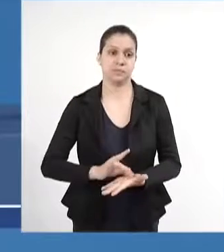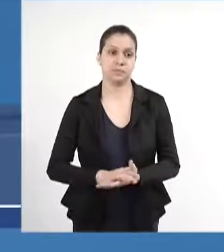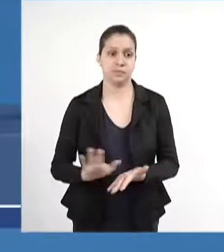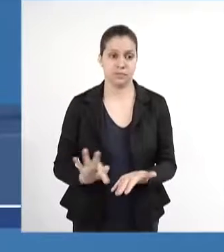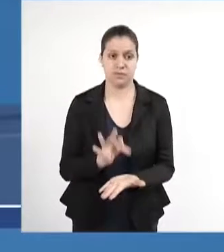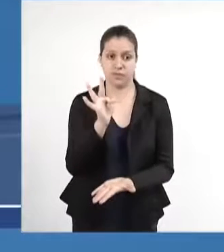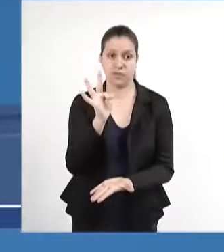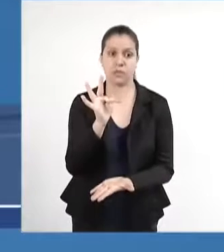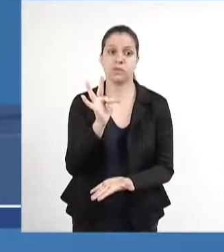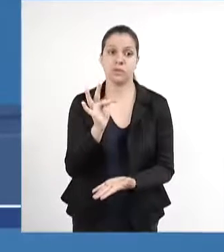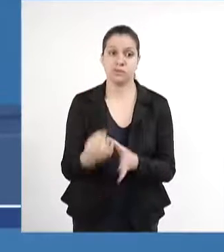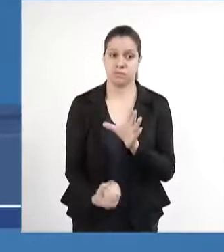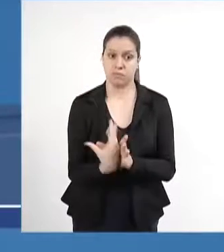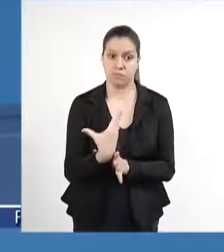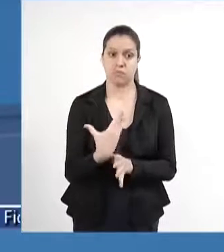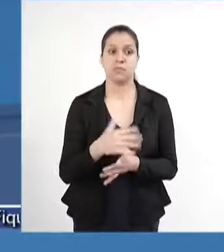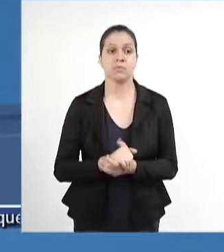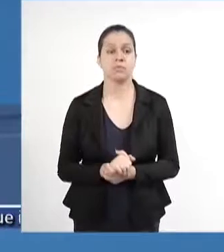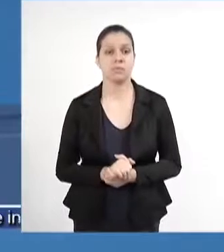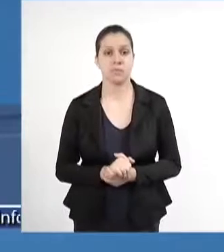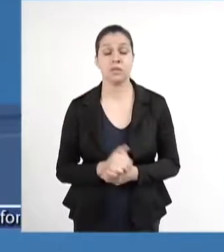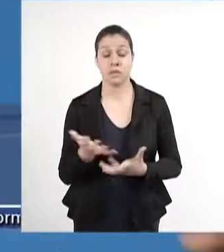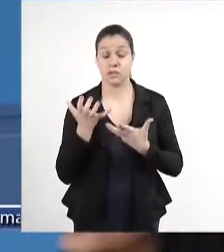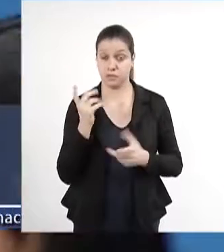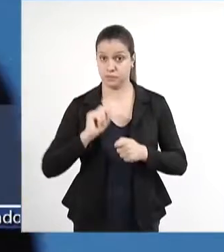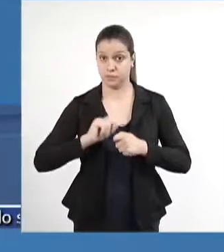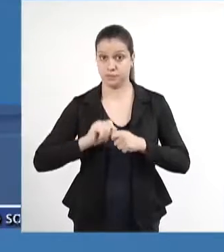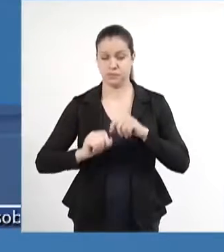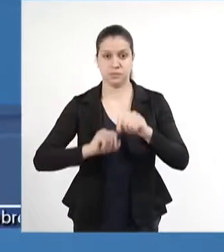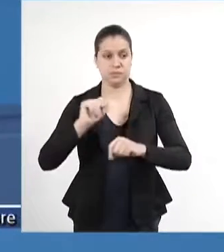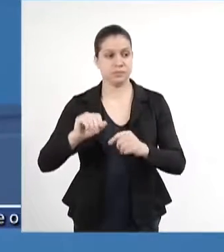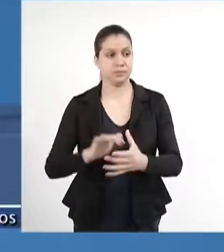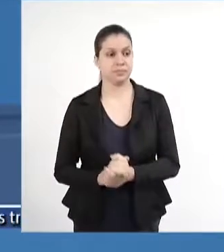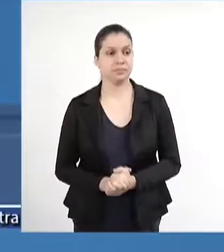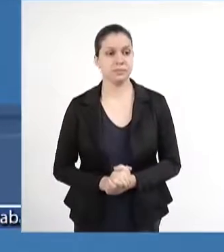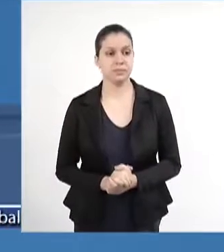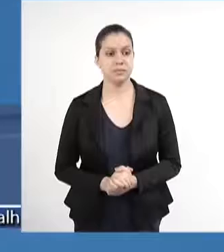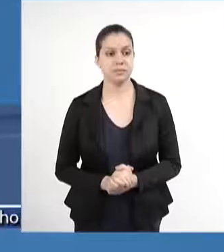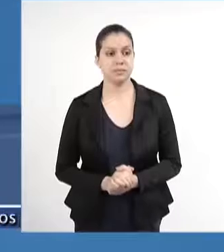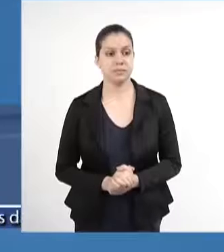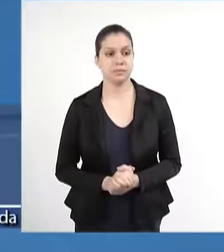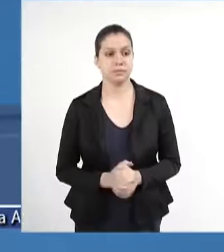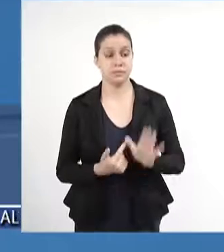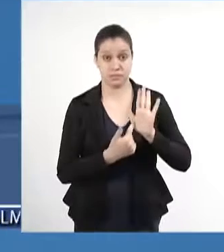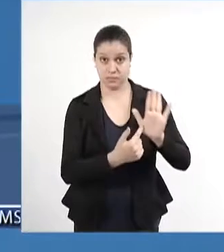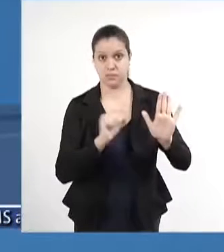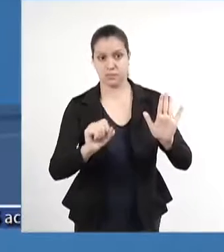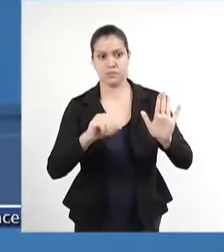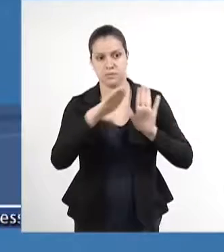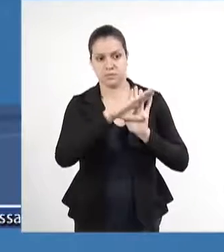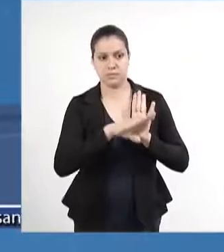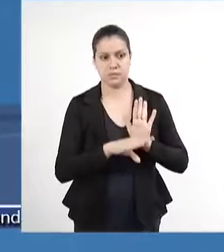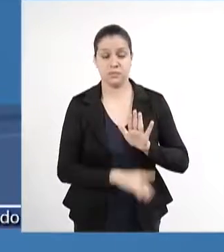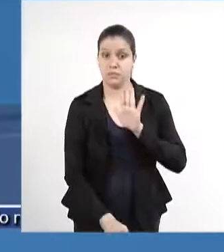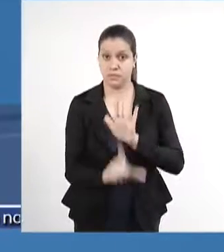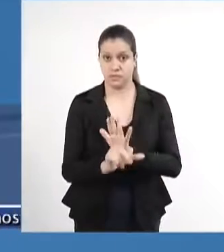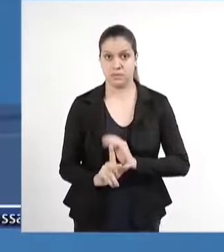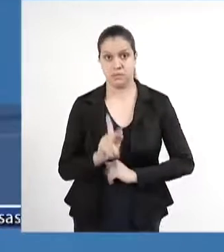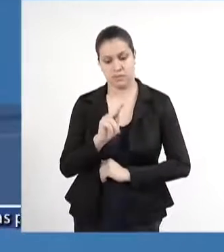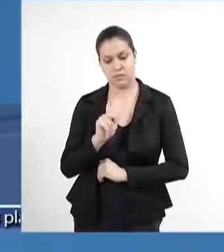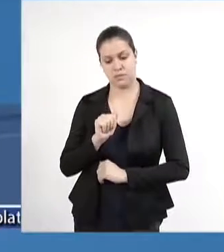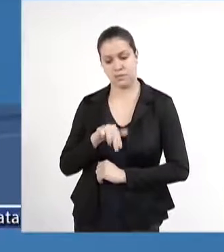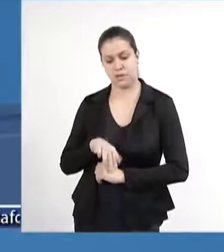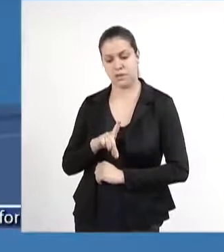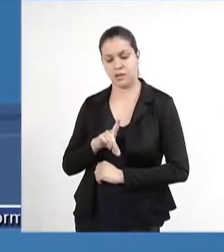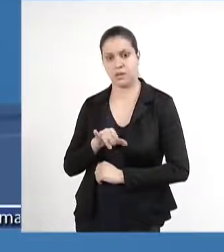fórum. E eu queria fazer aqui um destaque a esta pauta da Lei Candir, né, que